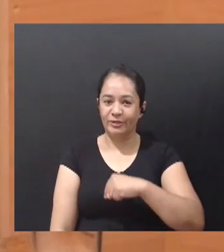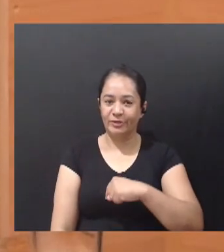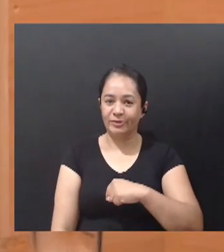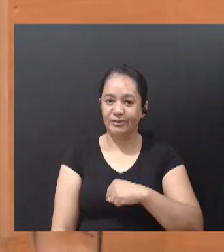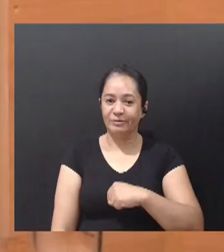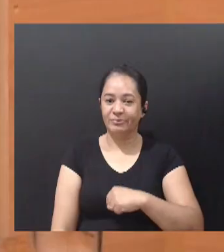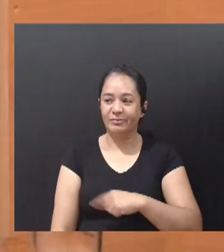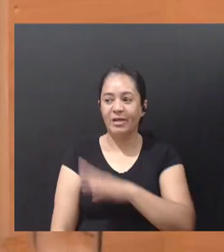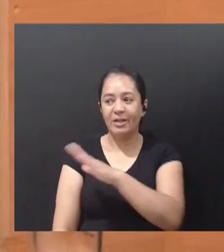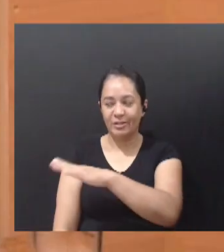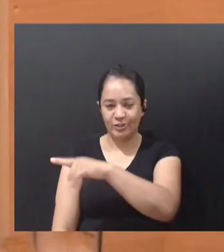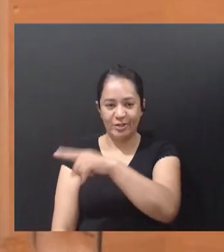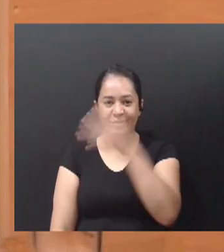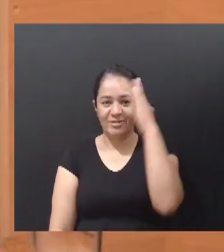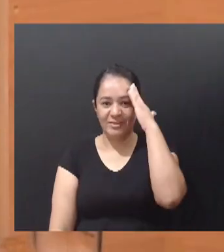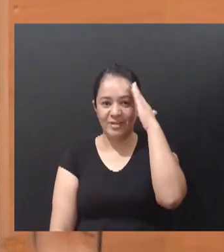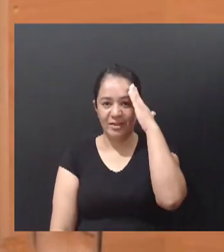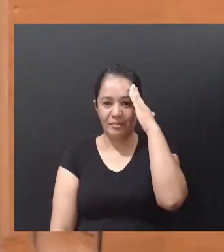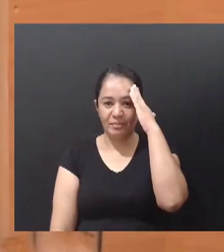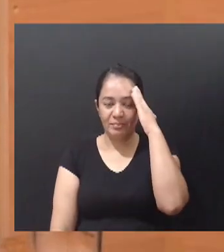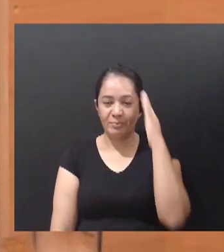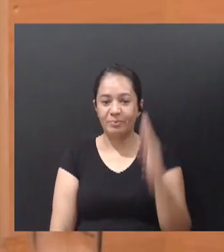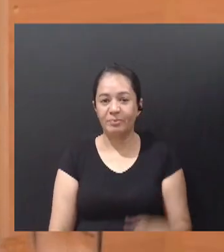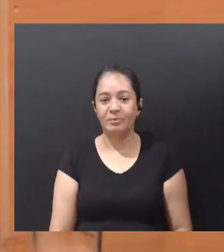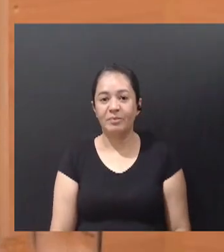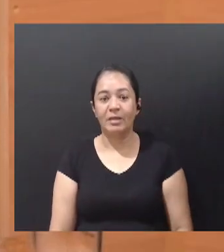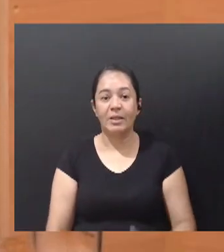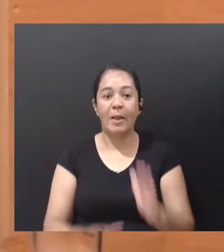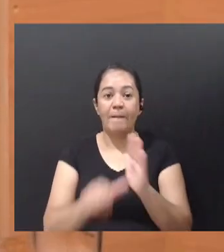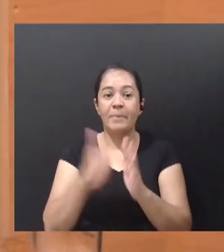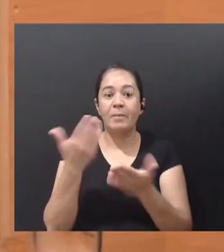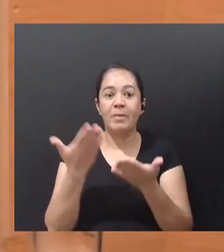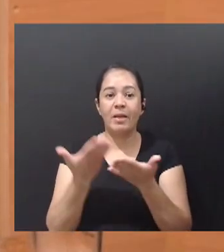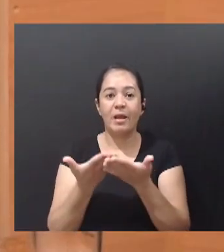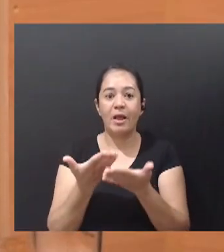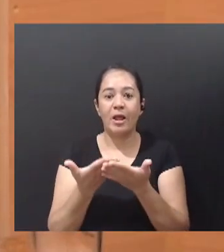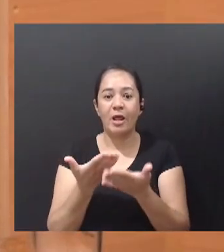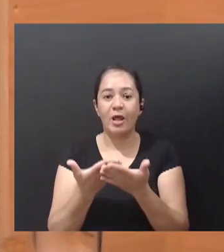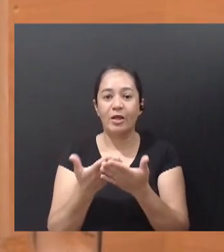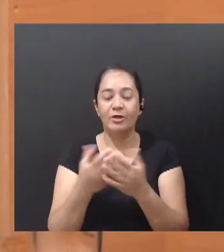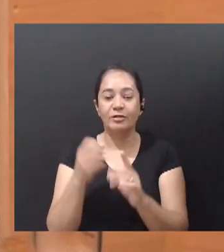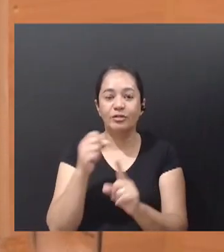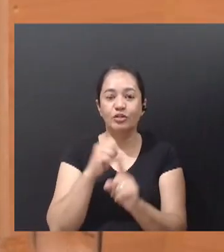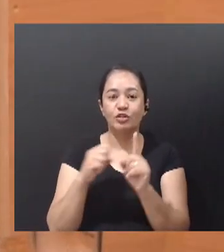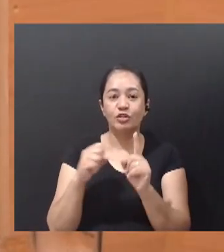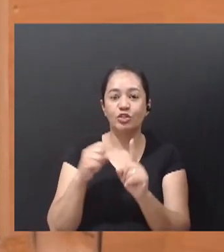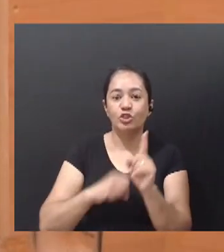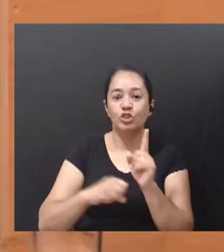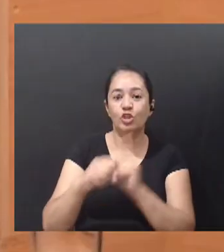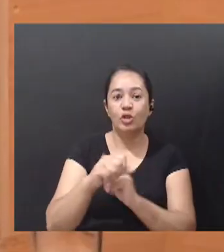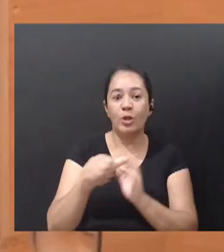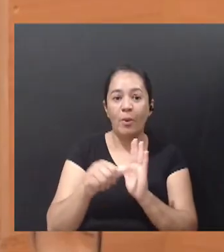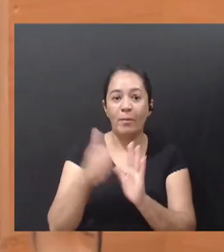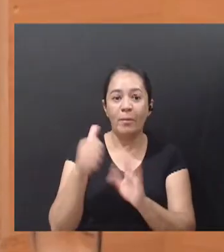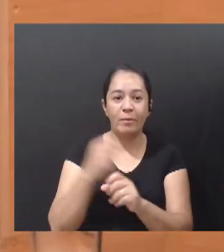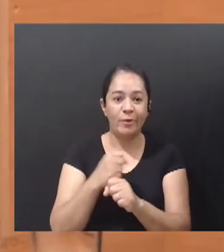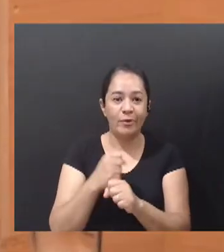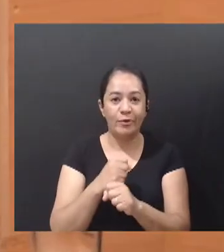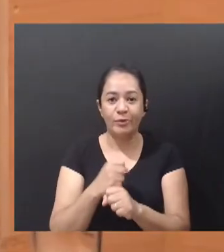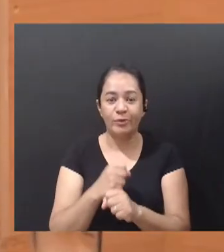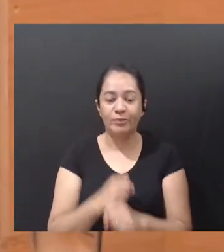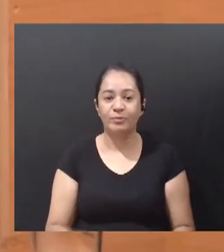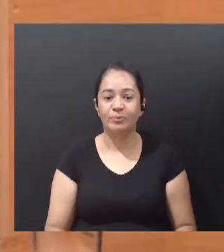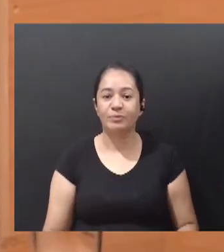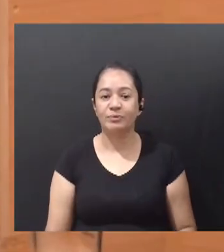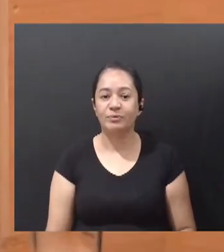mas na primeira aula de sociologia, no primeiro ano, minha aula